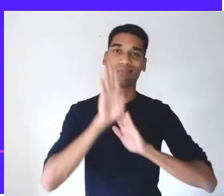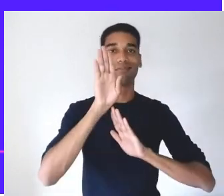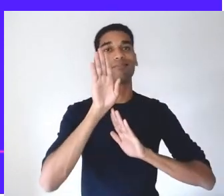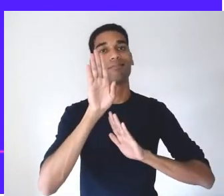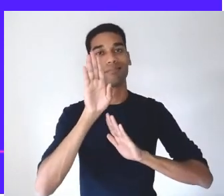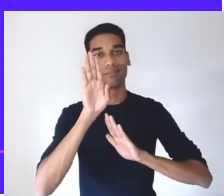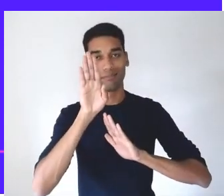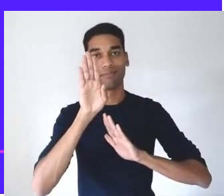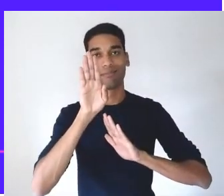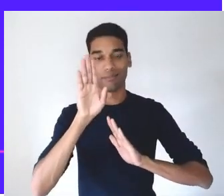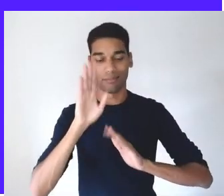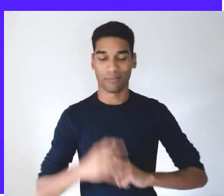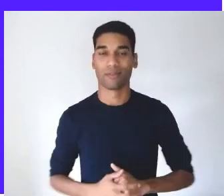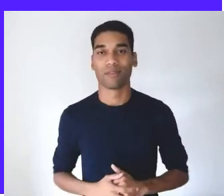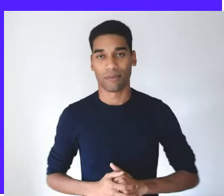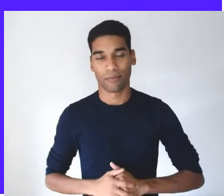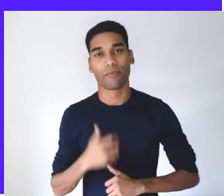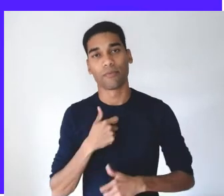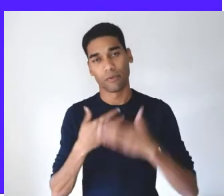Muito obrigada.